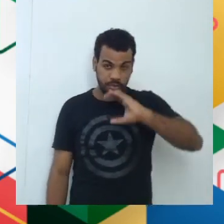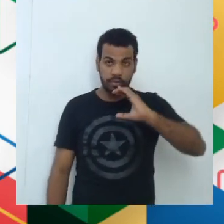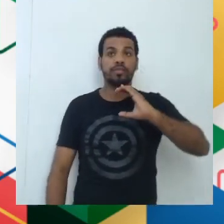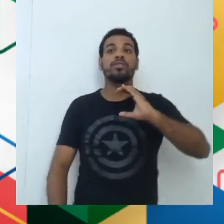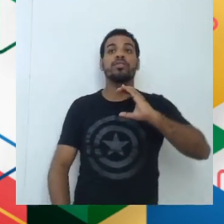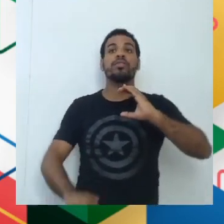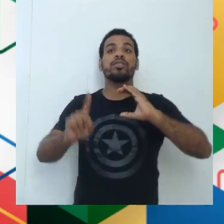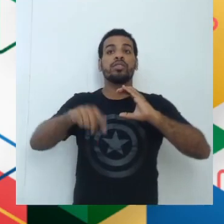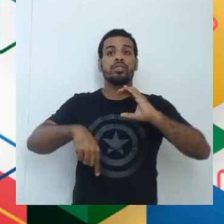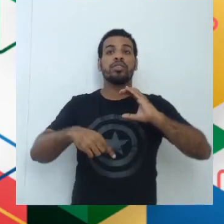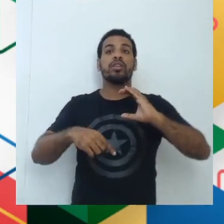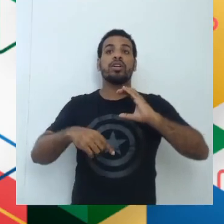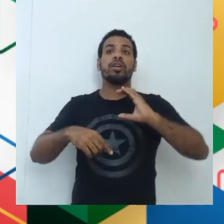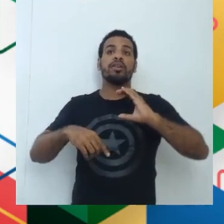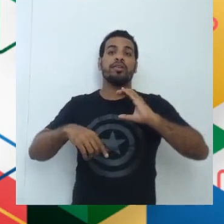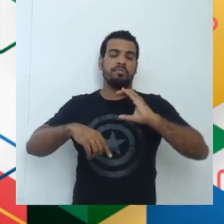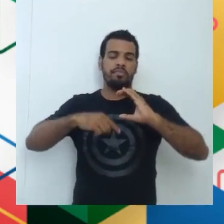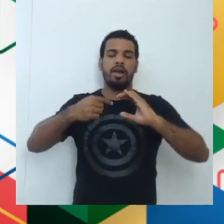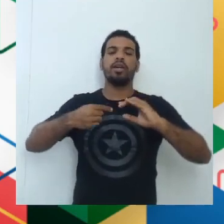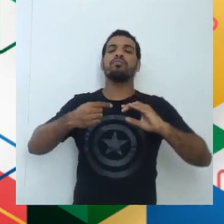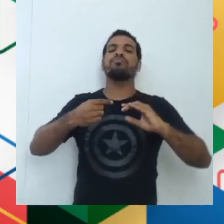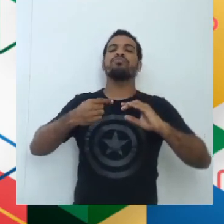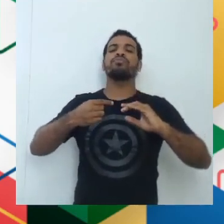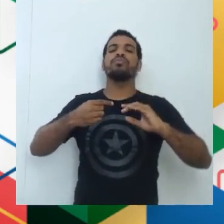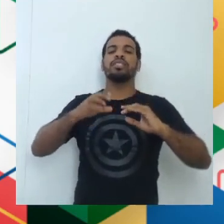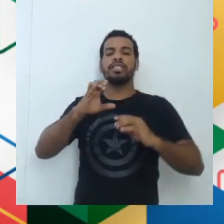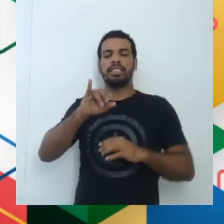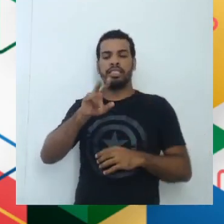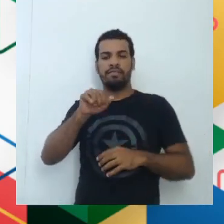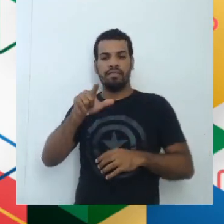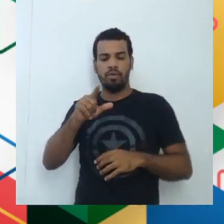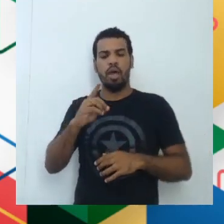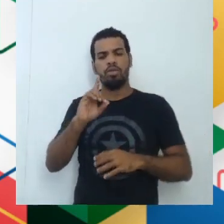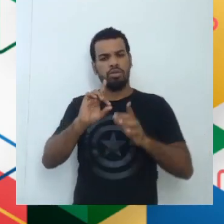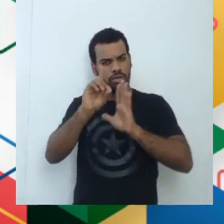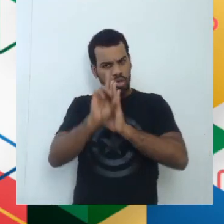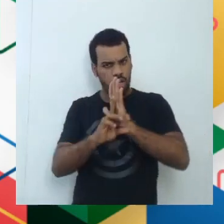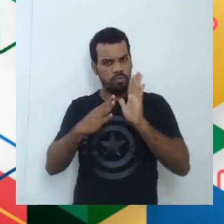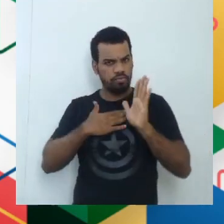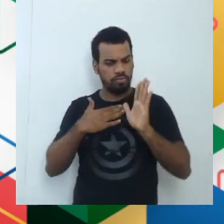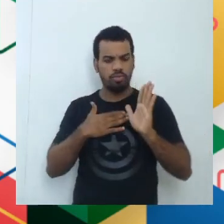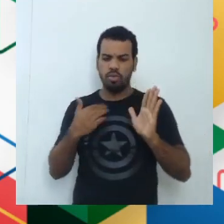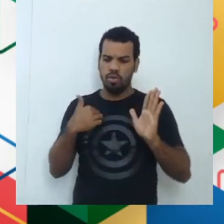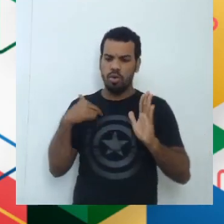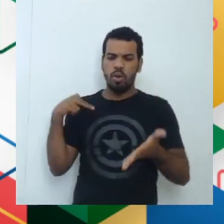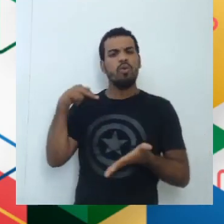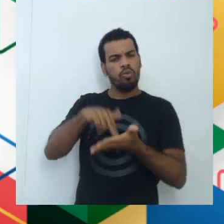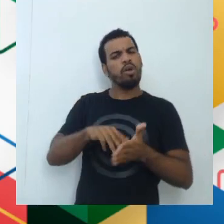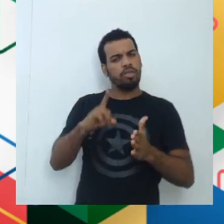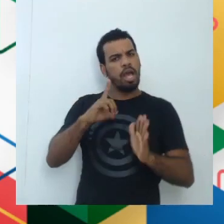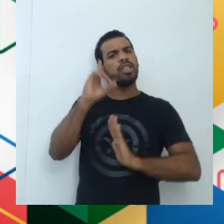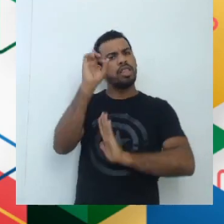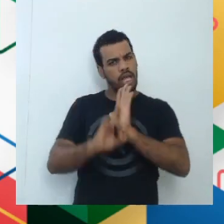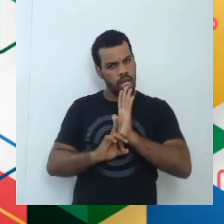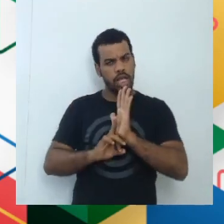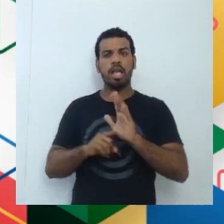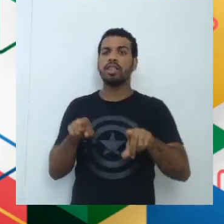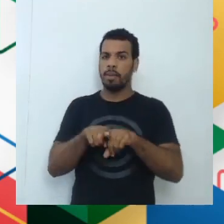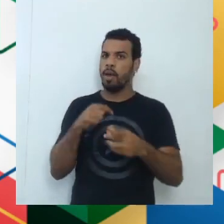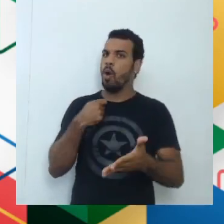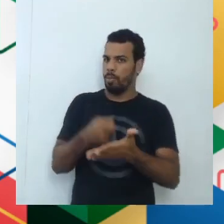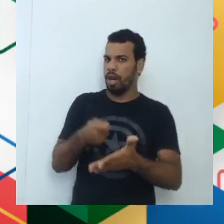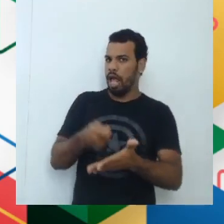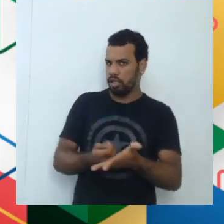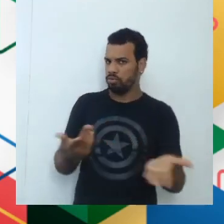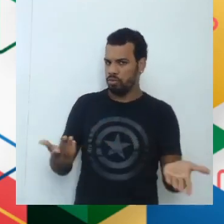deveres civis e políticos de um indivíduo na sociedade. Então a cidadania fala que nós somos sujeitos de direitos e também de